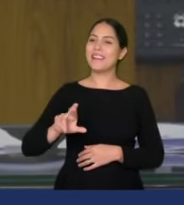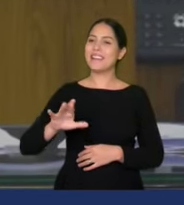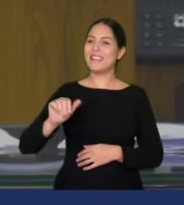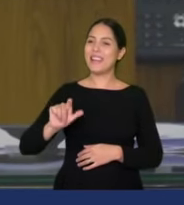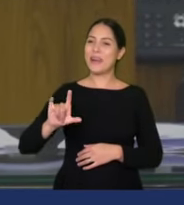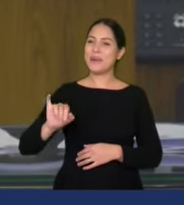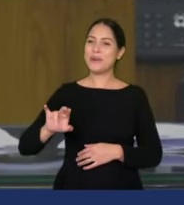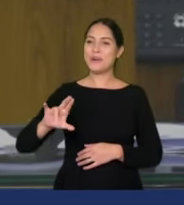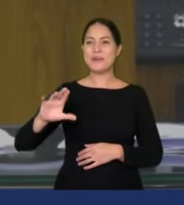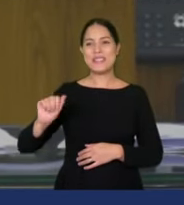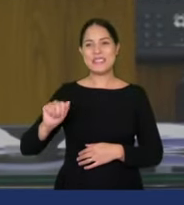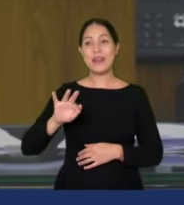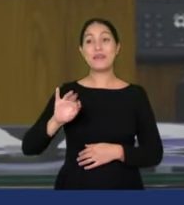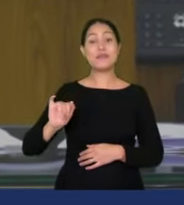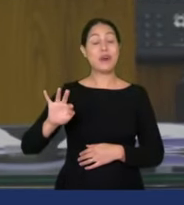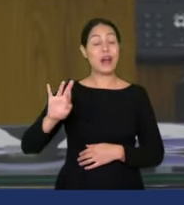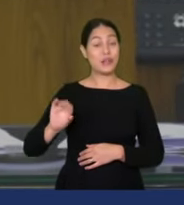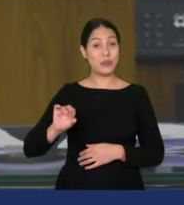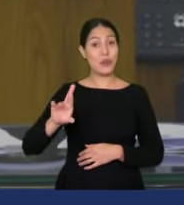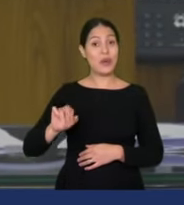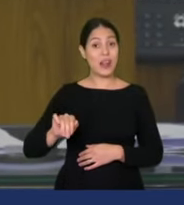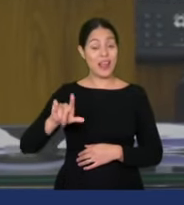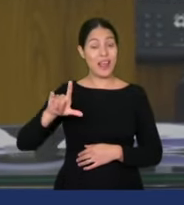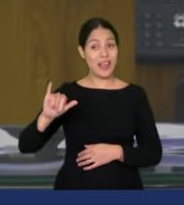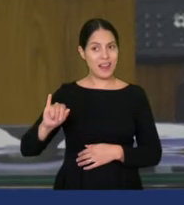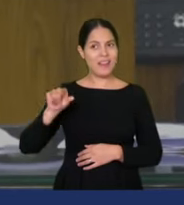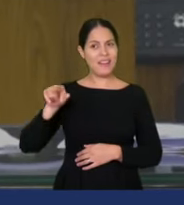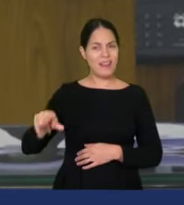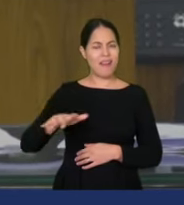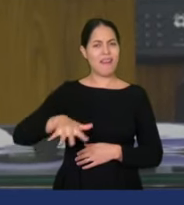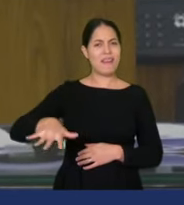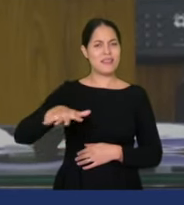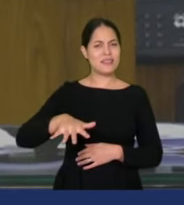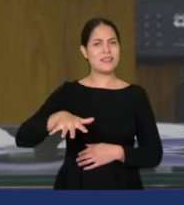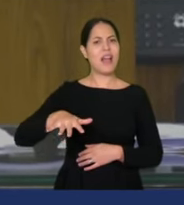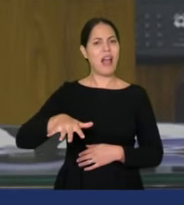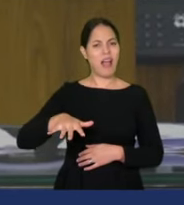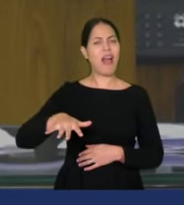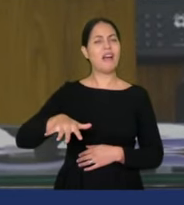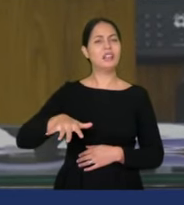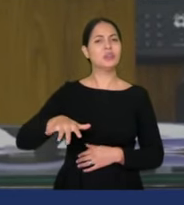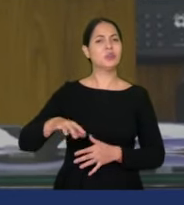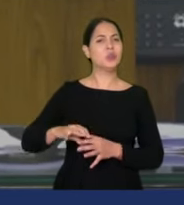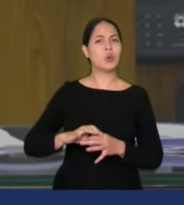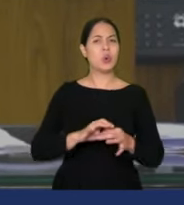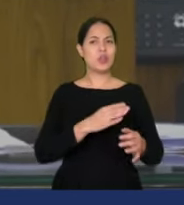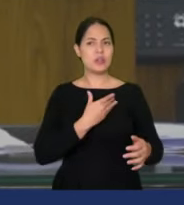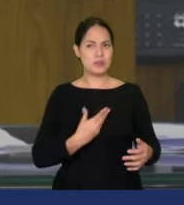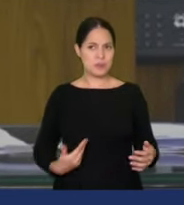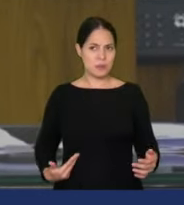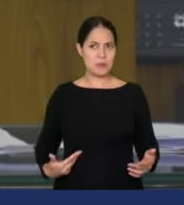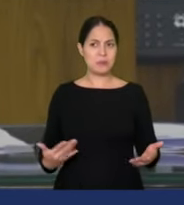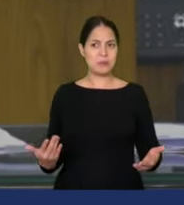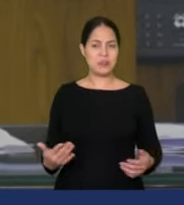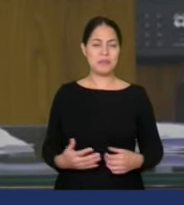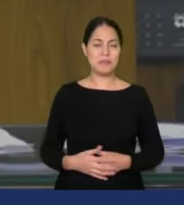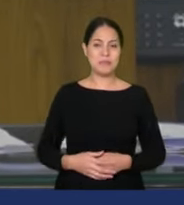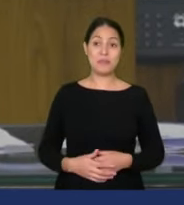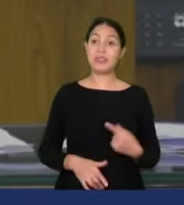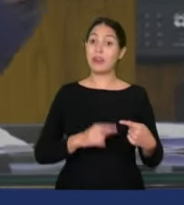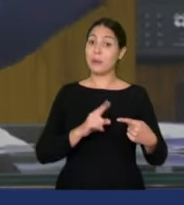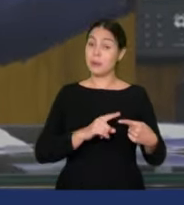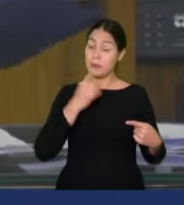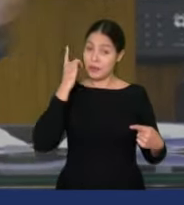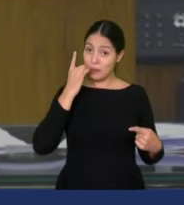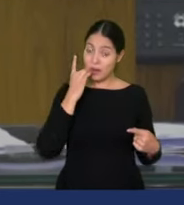da Auditoria da Dívida Pública, ela que sempre tem muita coisa o que dizer aqui para esta casa. Então vamos ouvir o deputado